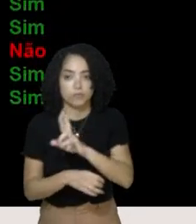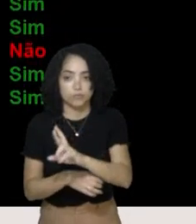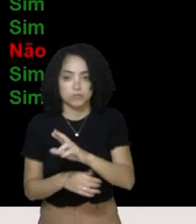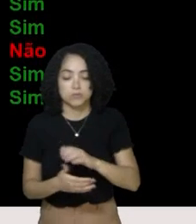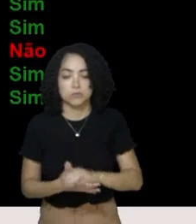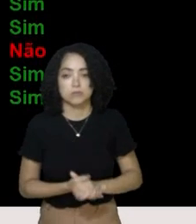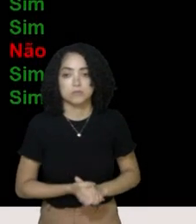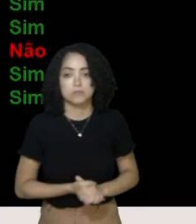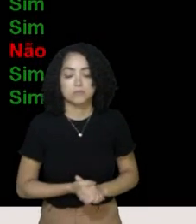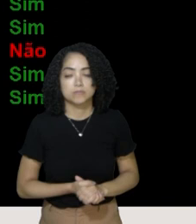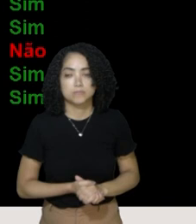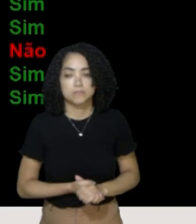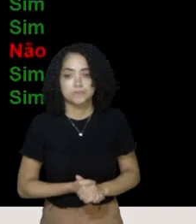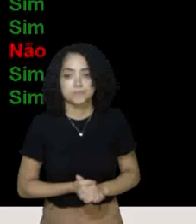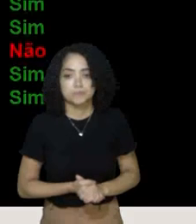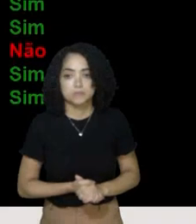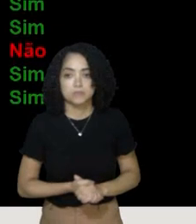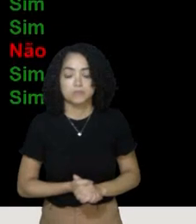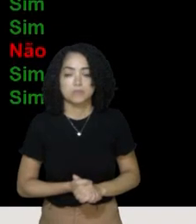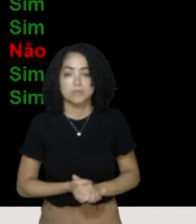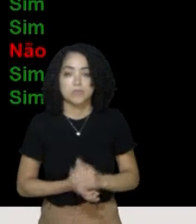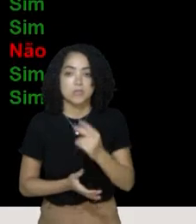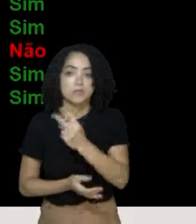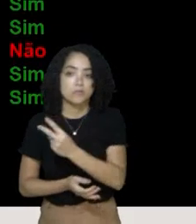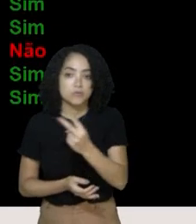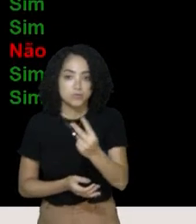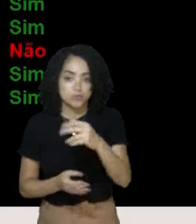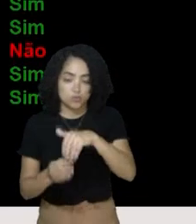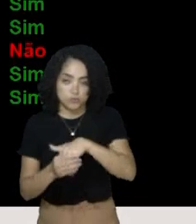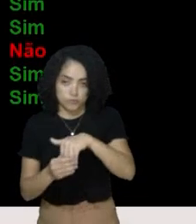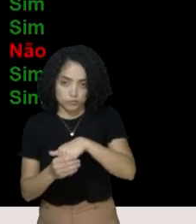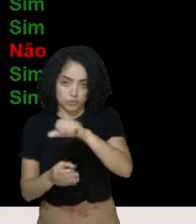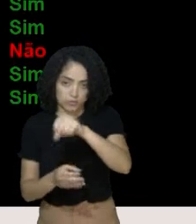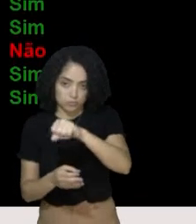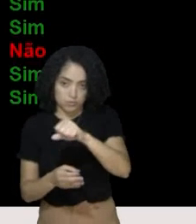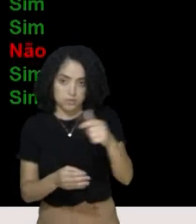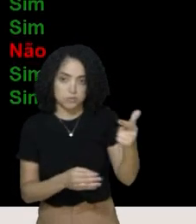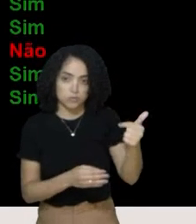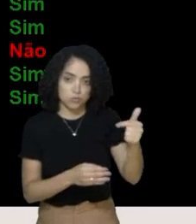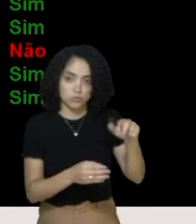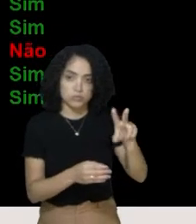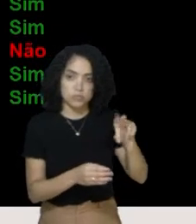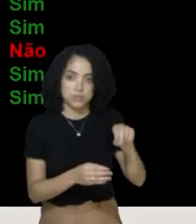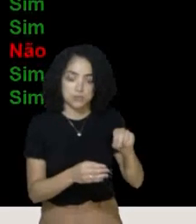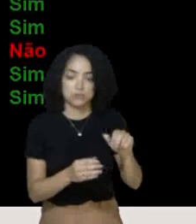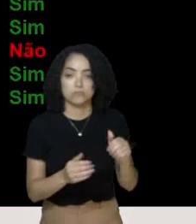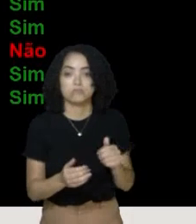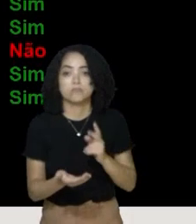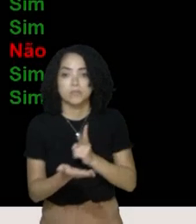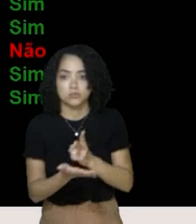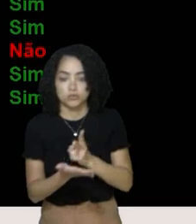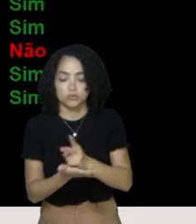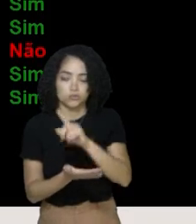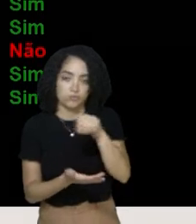senhores, 34 deputados. 22 sim, 12 não. Está mantido o veto.